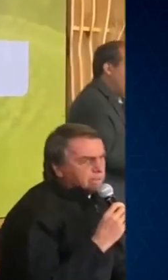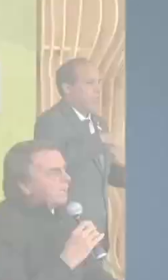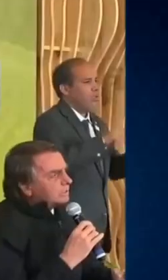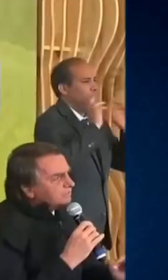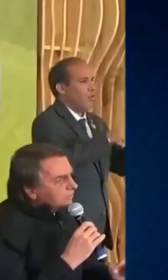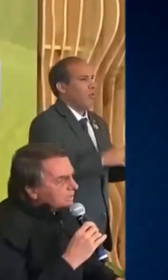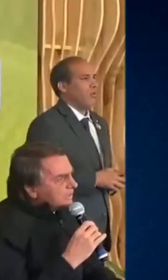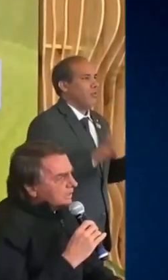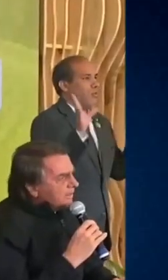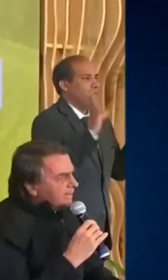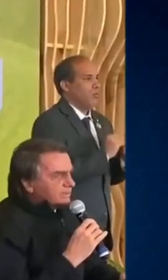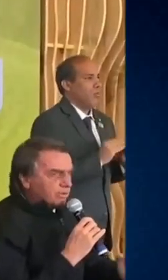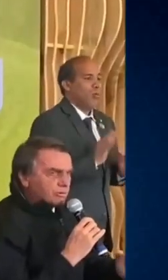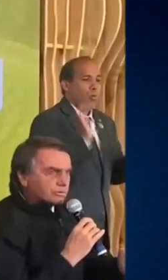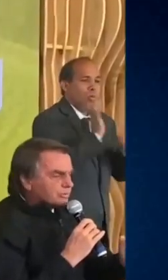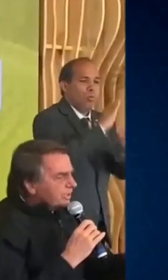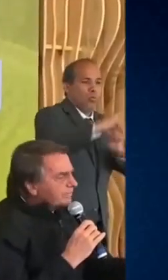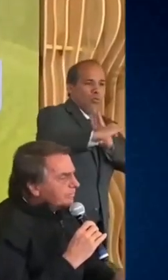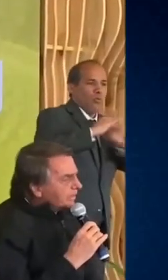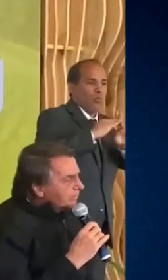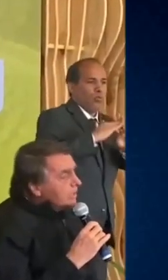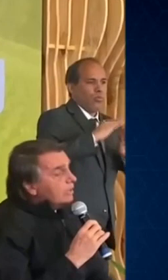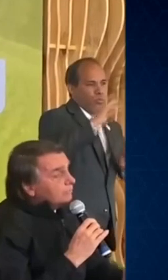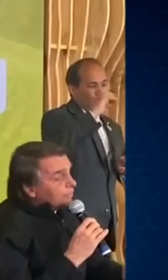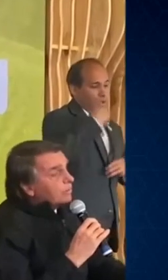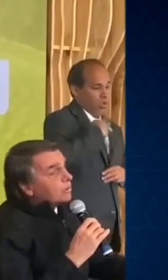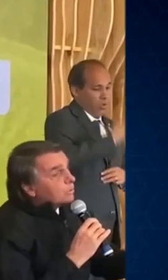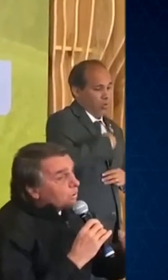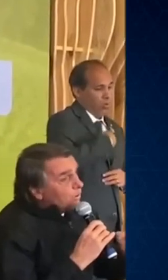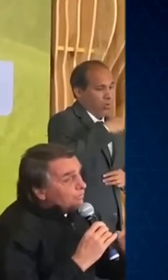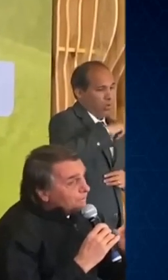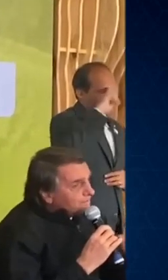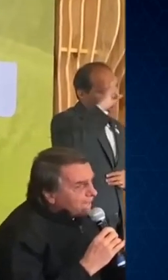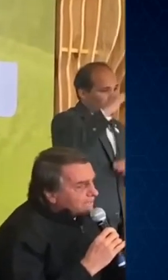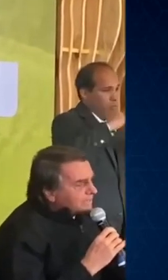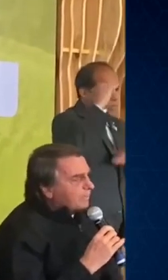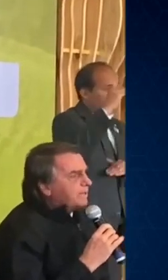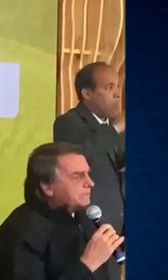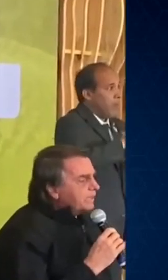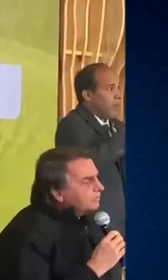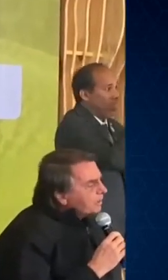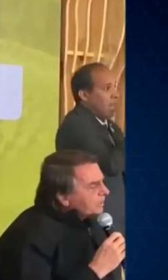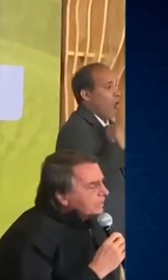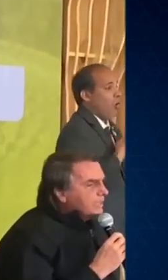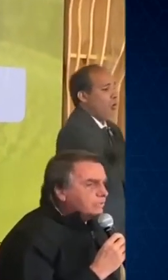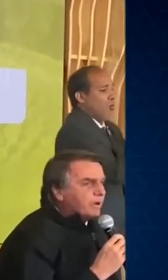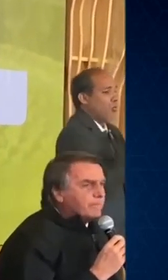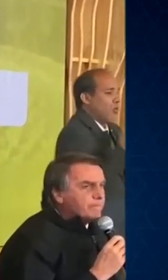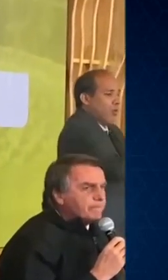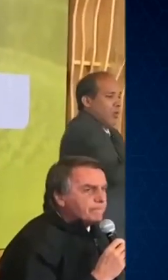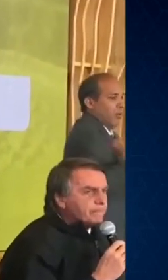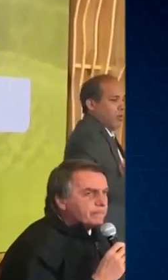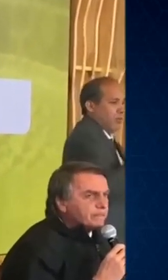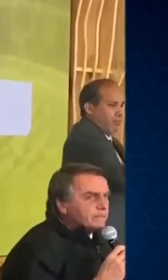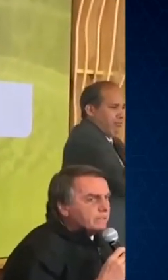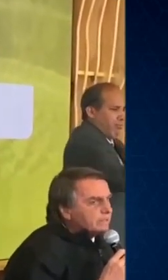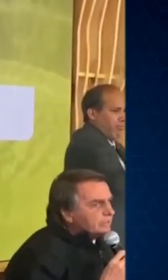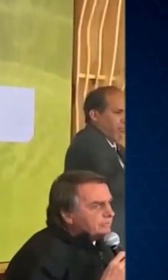e vou prender. As Forças Armadas, ao qual sou chefe supremo, foram convidadas a participar do processo